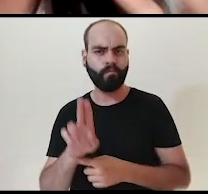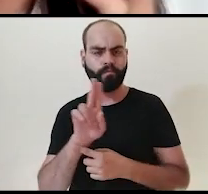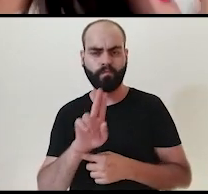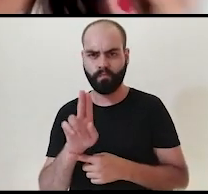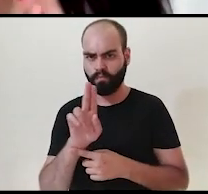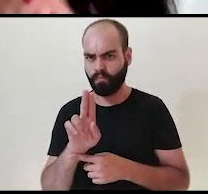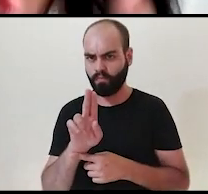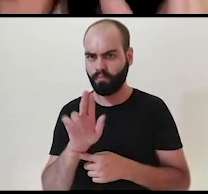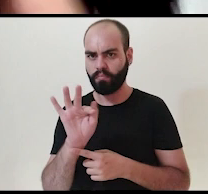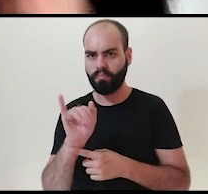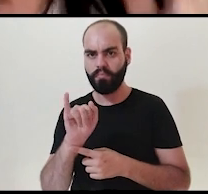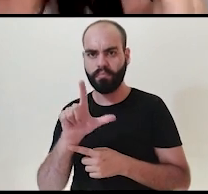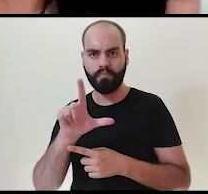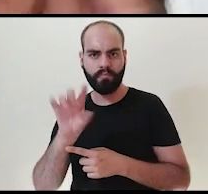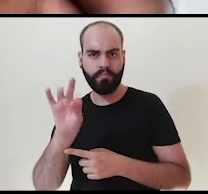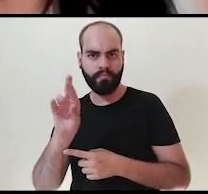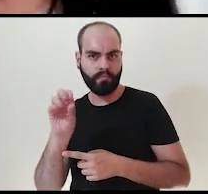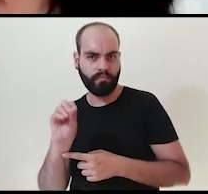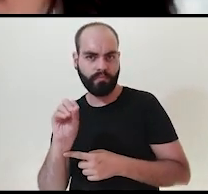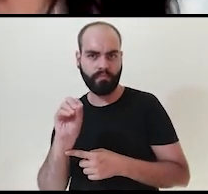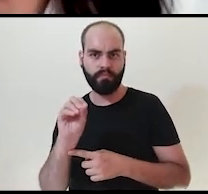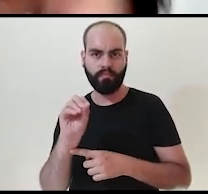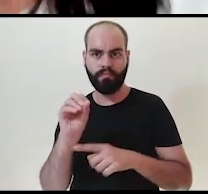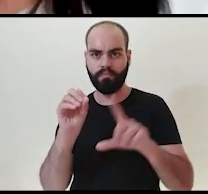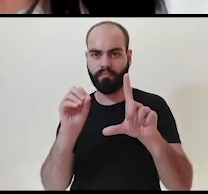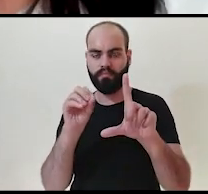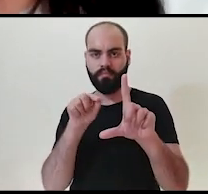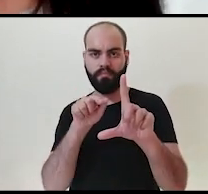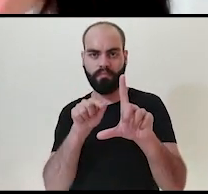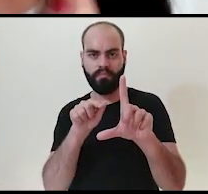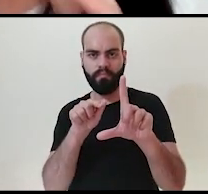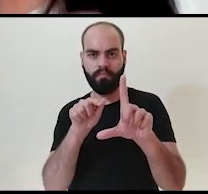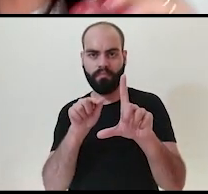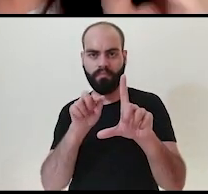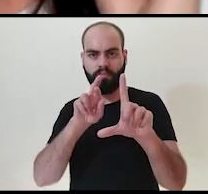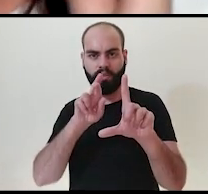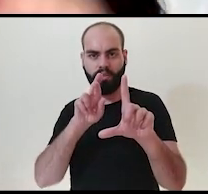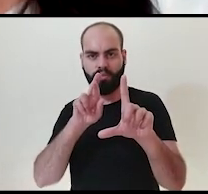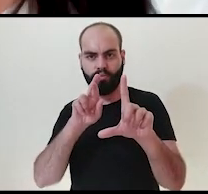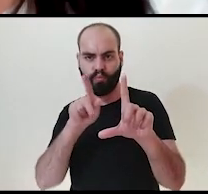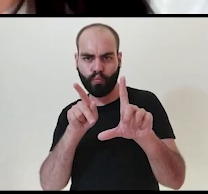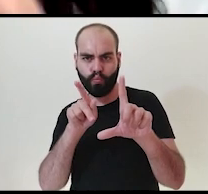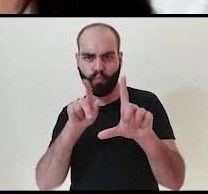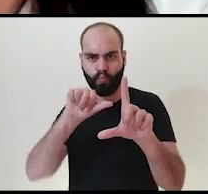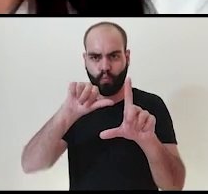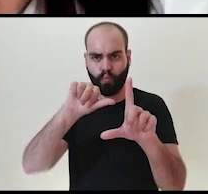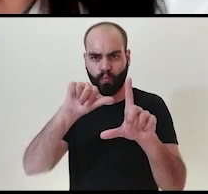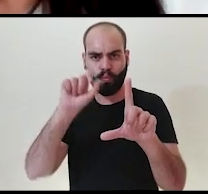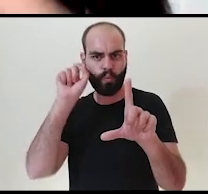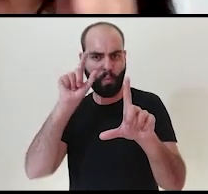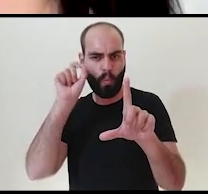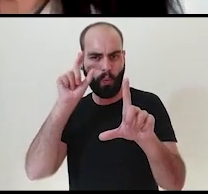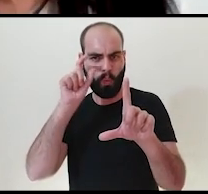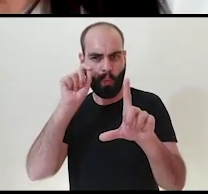filtro que distorce, por exemplo, eu vou usar o mesmo exemplo que ele vai servir para tudo, a igrejinha. Se eu distorço o tom de